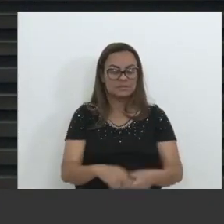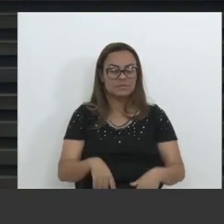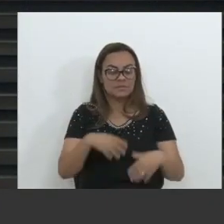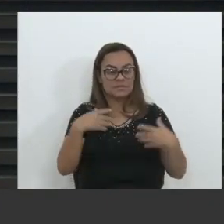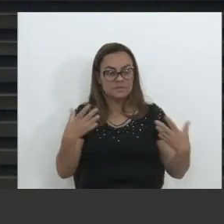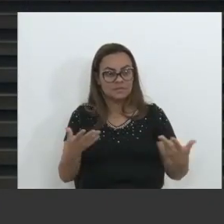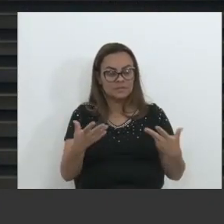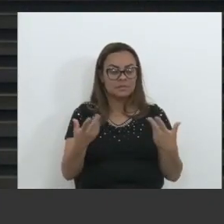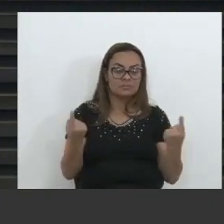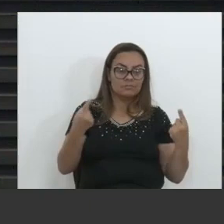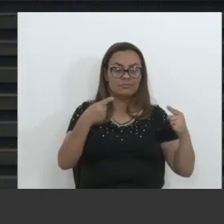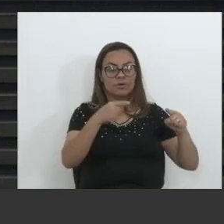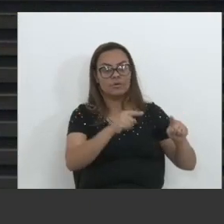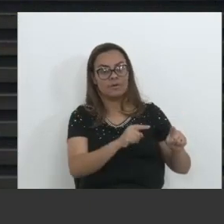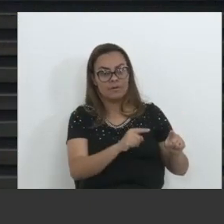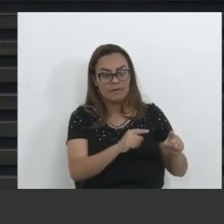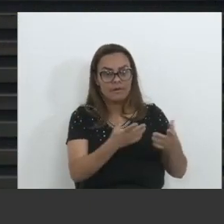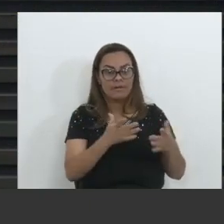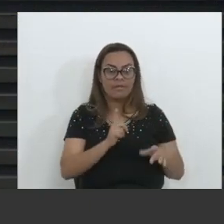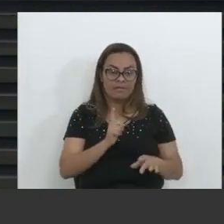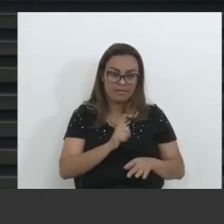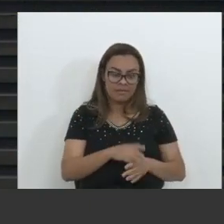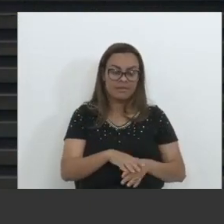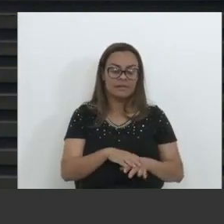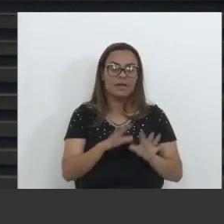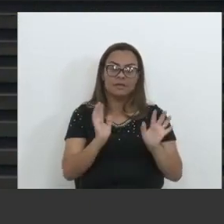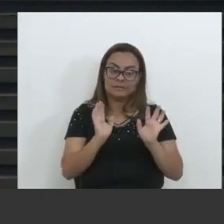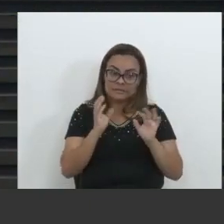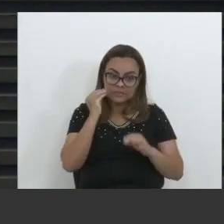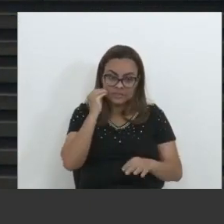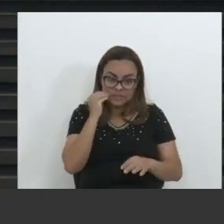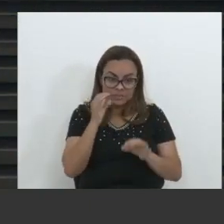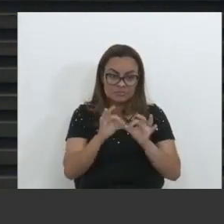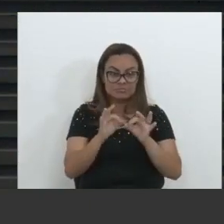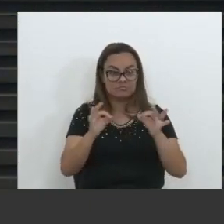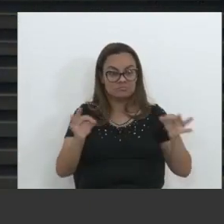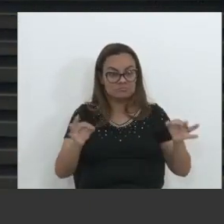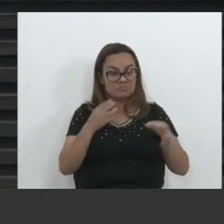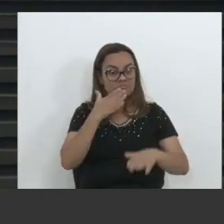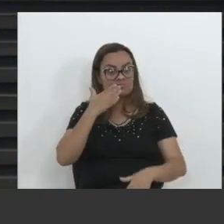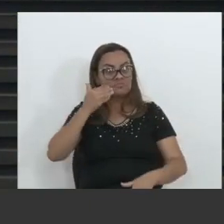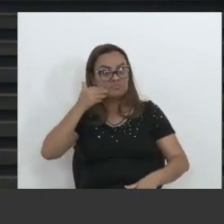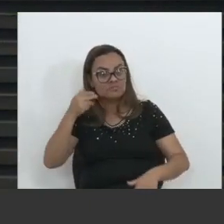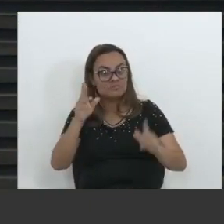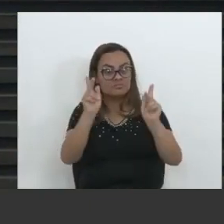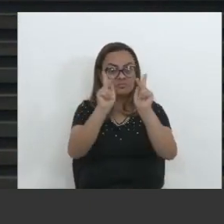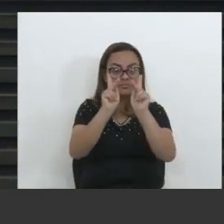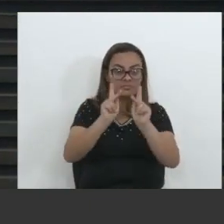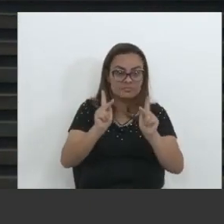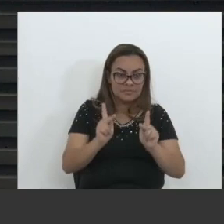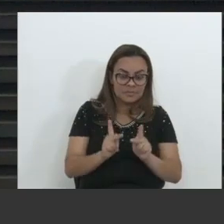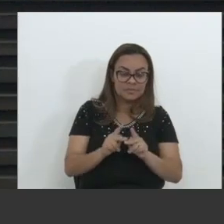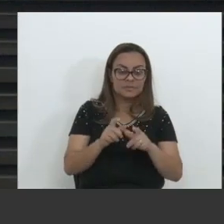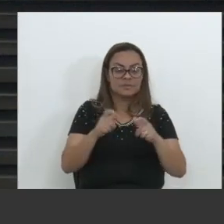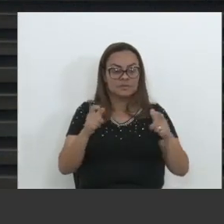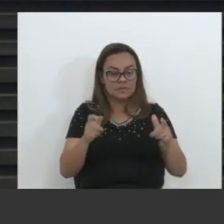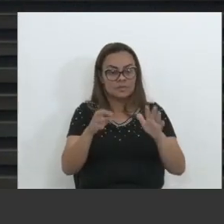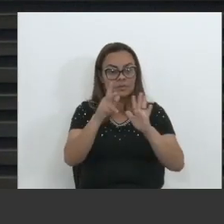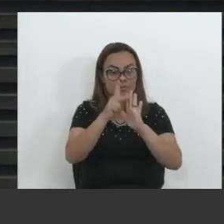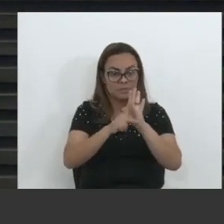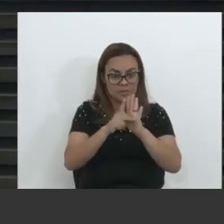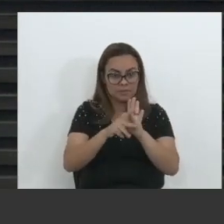ato contraditório e a gente sempre tentou pacificar a gente sempre tentou fazer com que ele não fosse maior do que o projeto